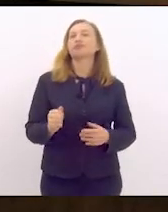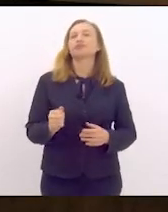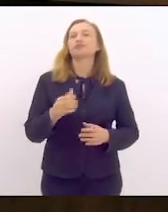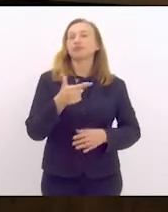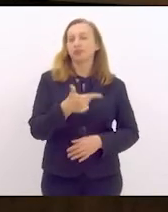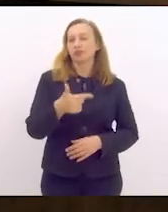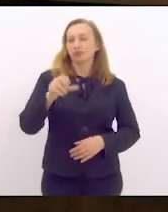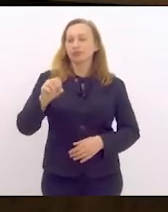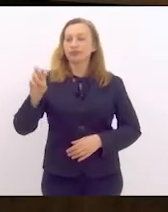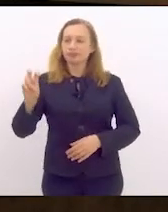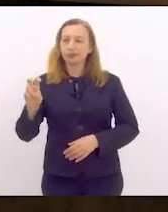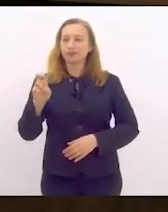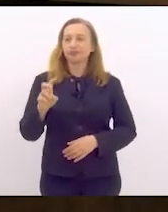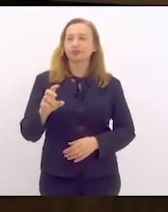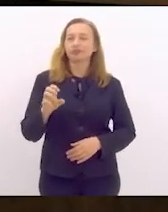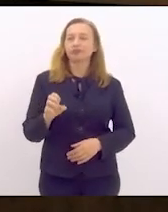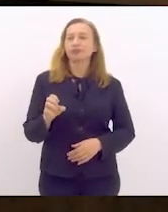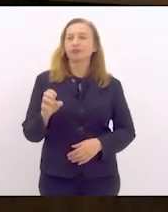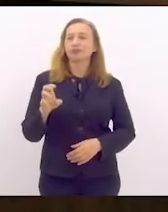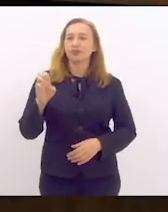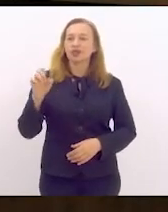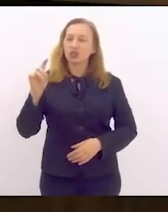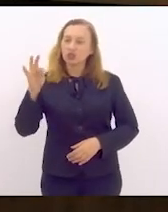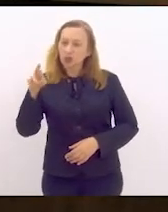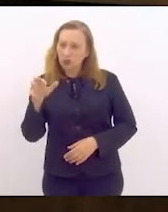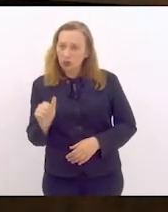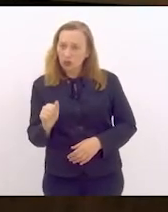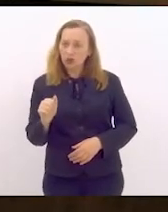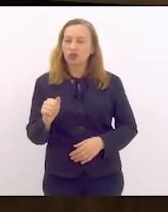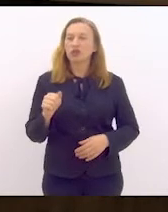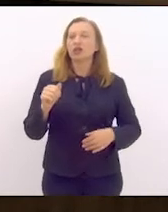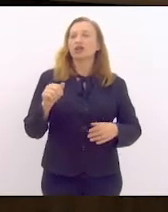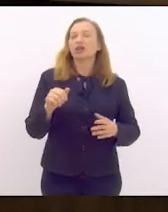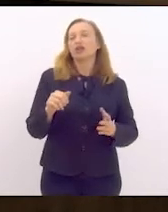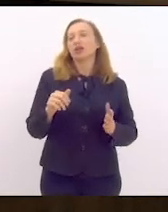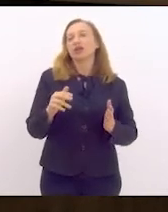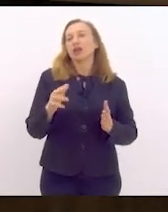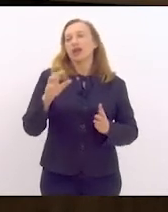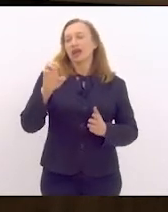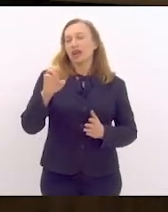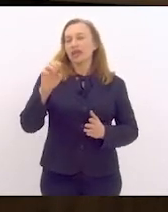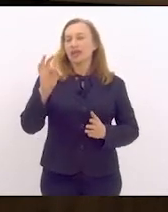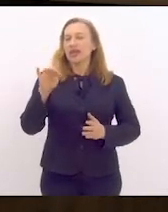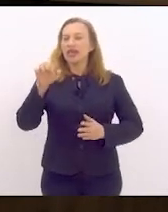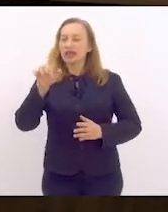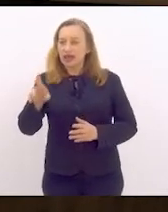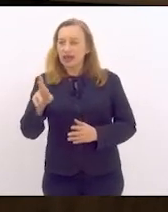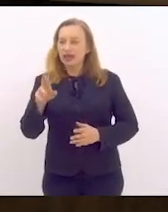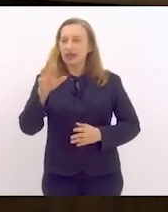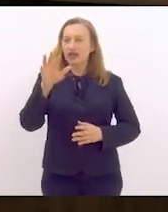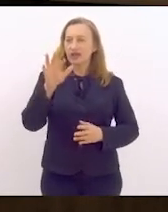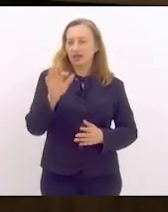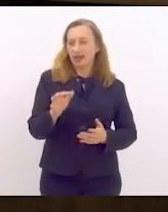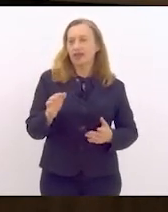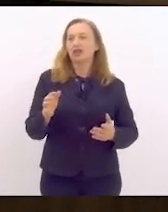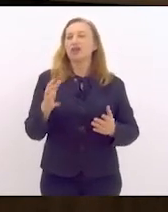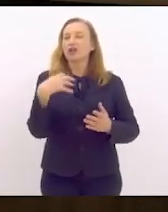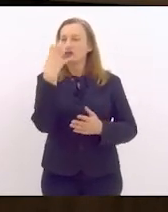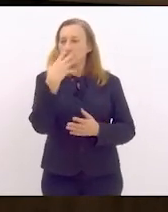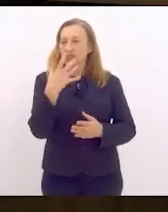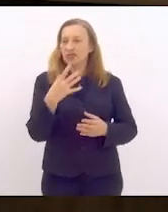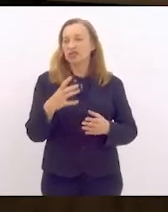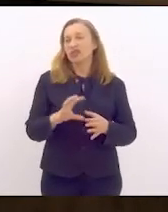Encartarte. Em 2009, o Ateliê de Fantasias, Adereços e Modas. Em 2007, a Oficina Livre de Música.